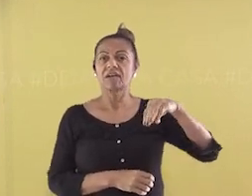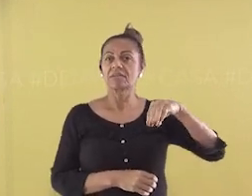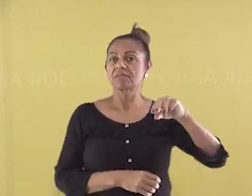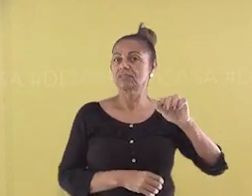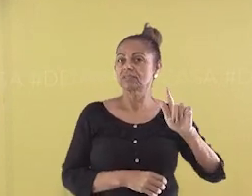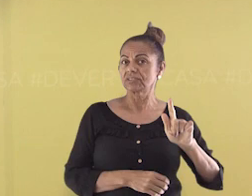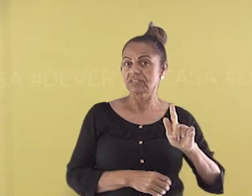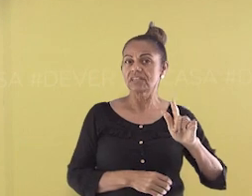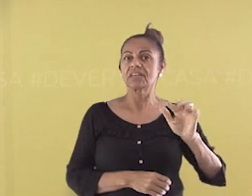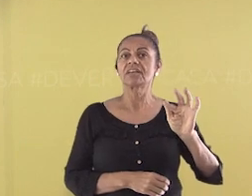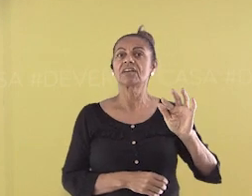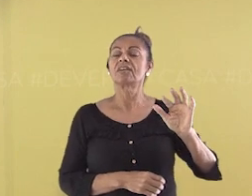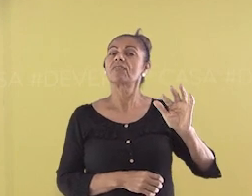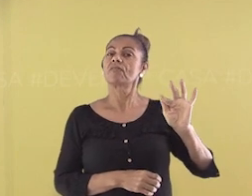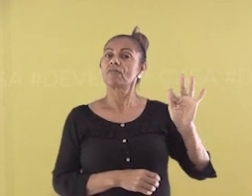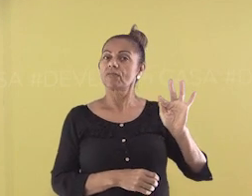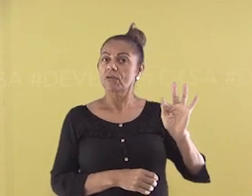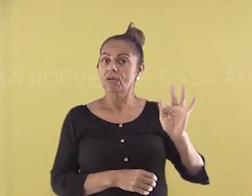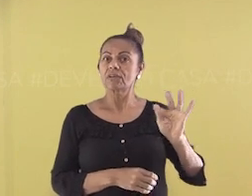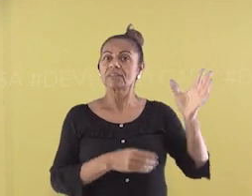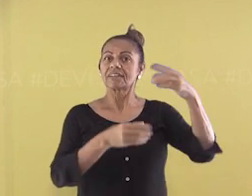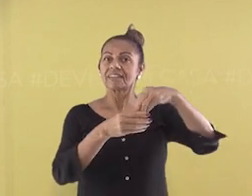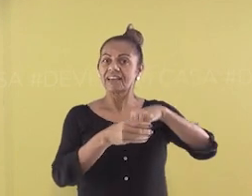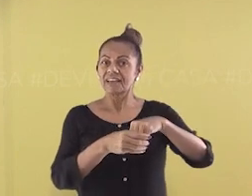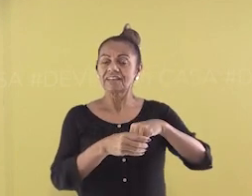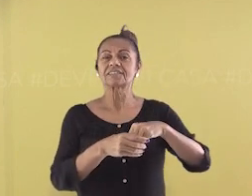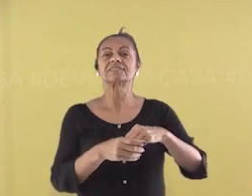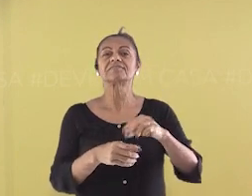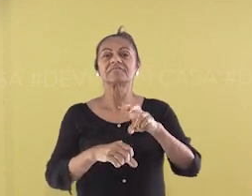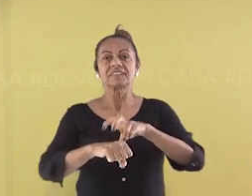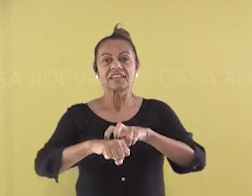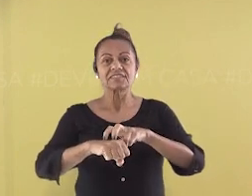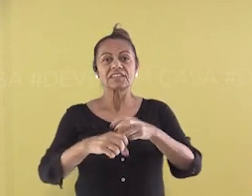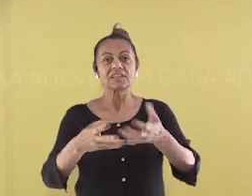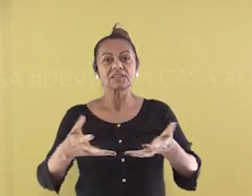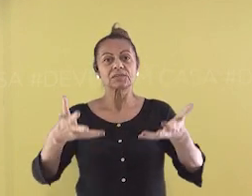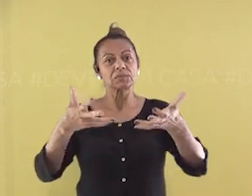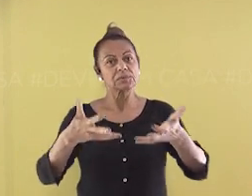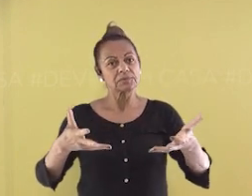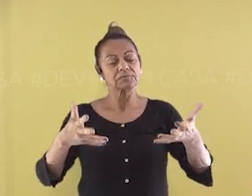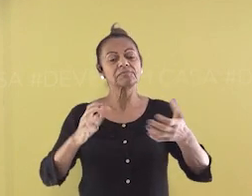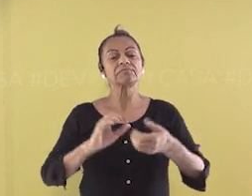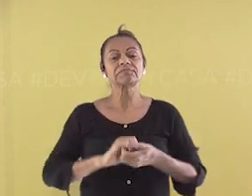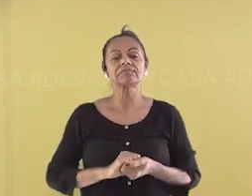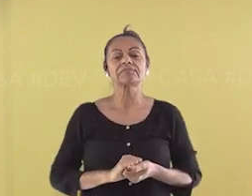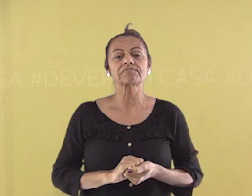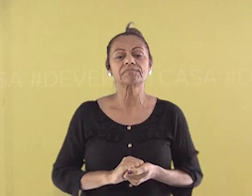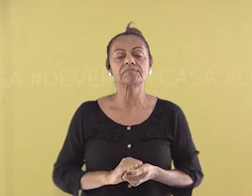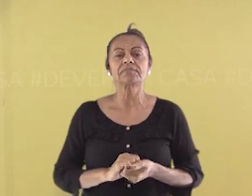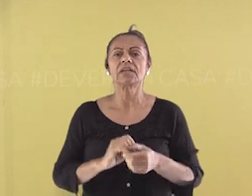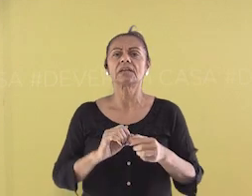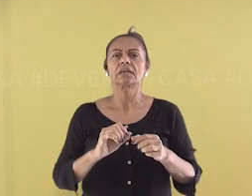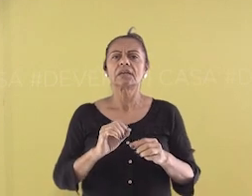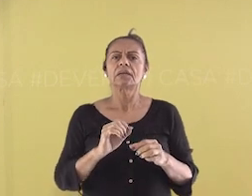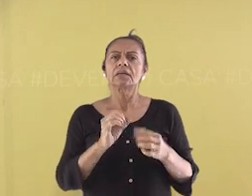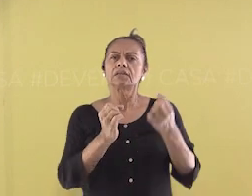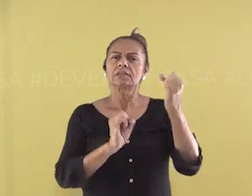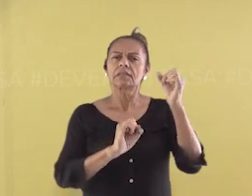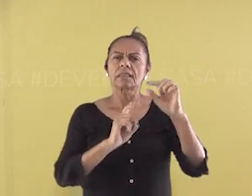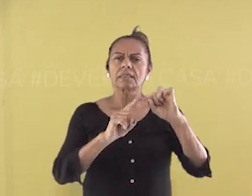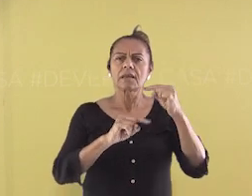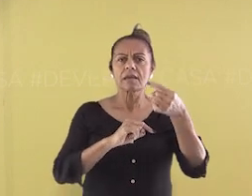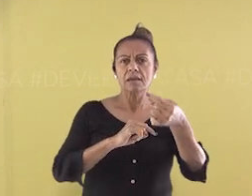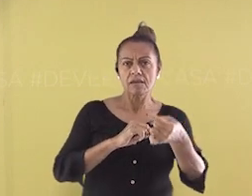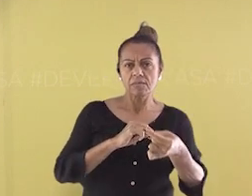Muitos desses alimentos passam pelo processo de industrialização e são transformados em produtos derivados.